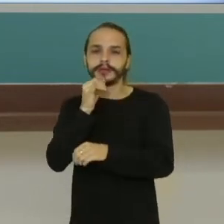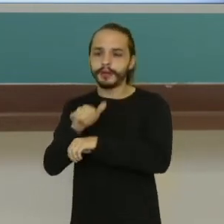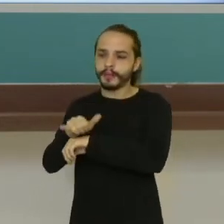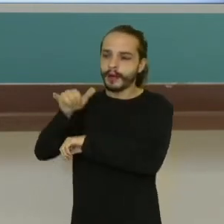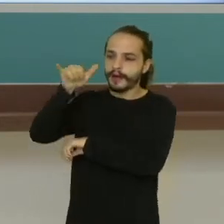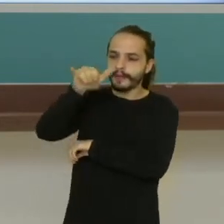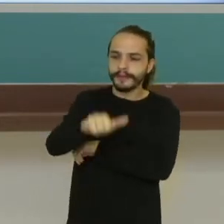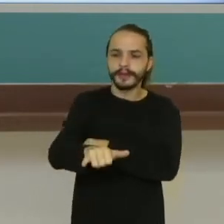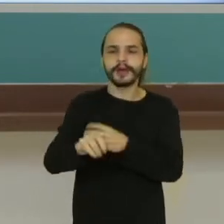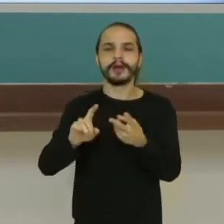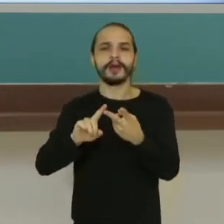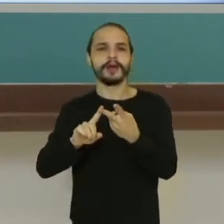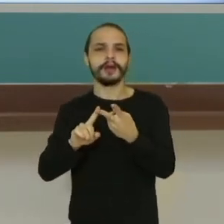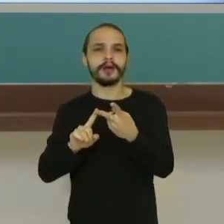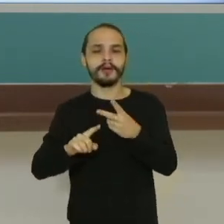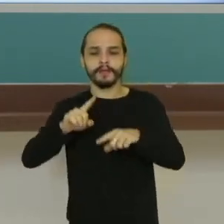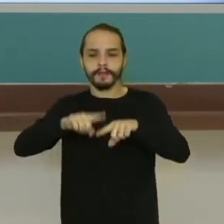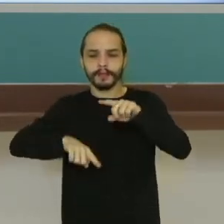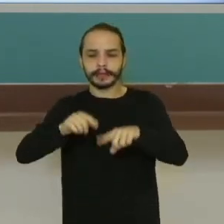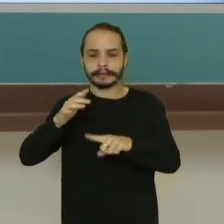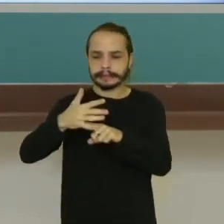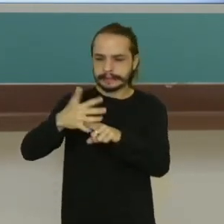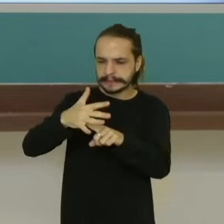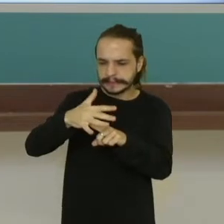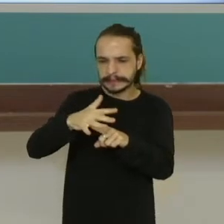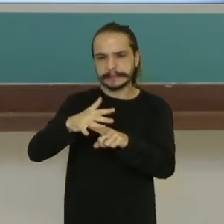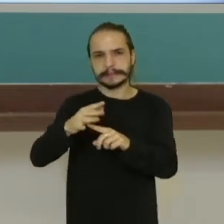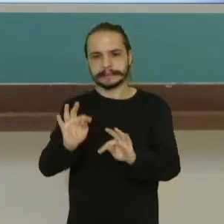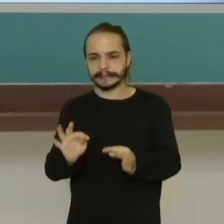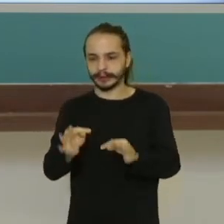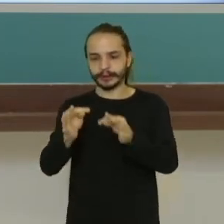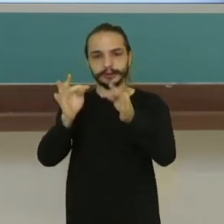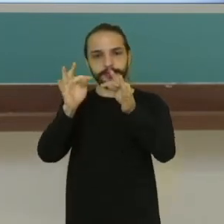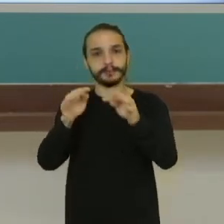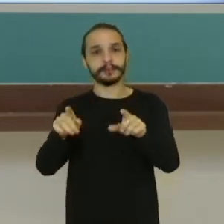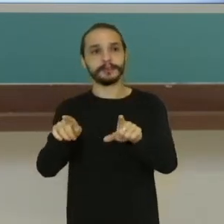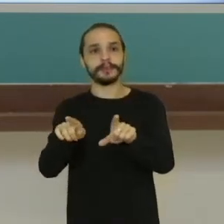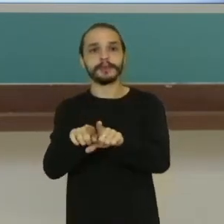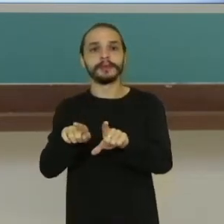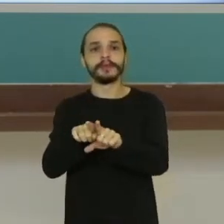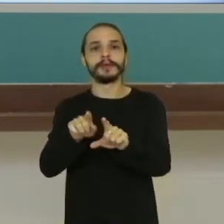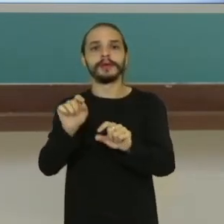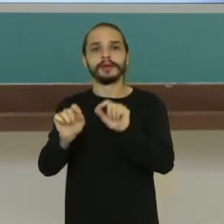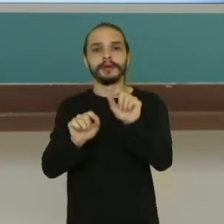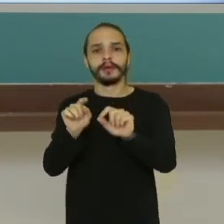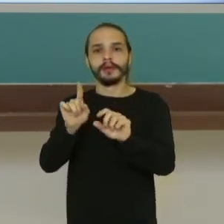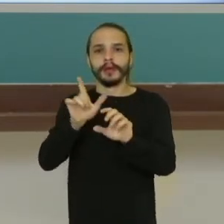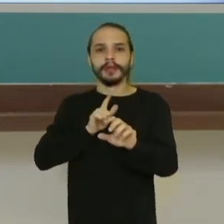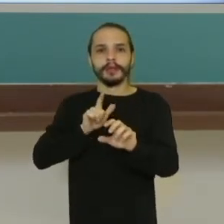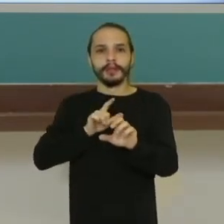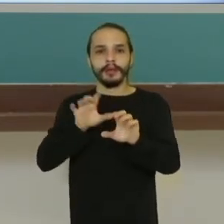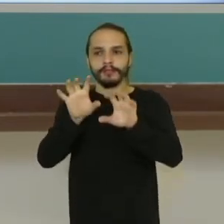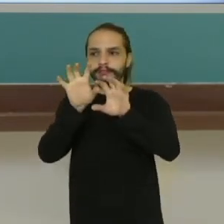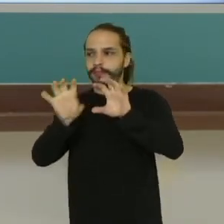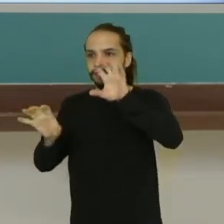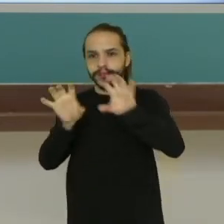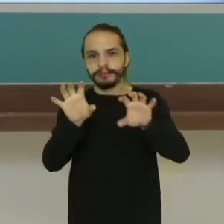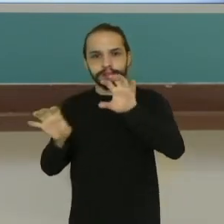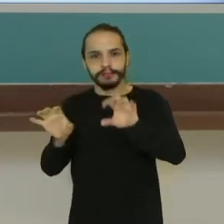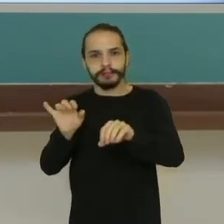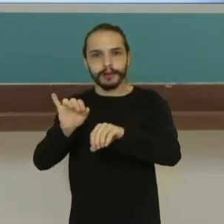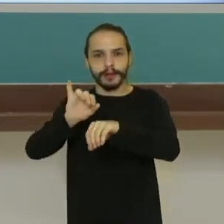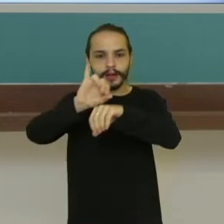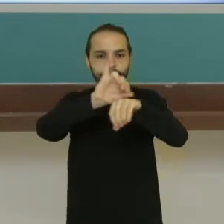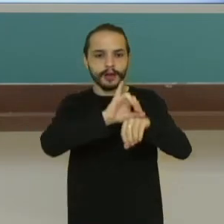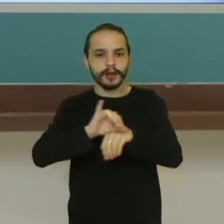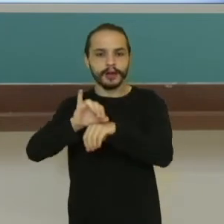produção de maquinários de alta tecnologia, ok? E descentraliza suas filiais, as indústrias filiais, para países